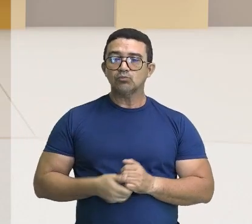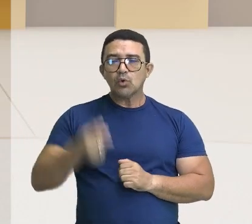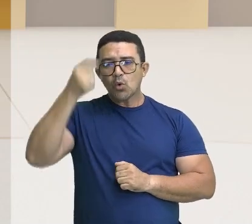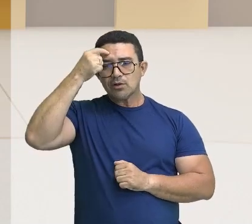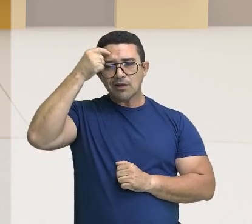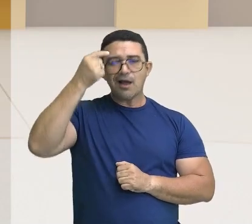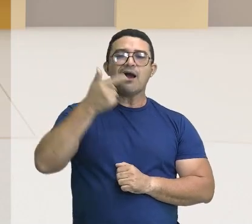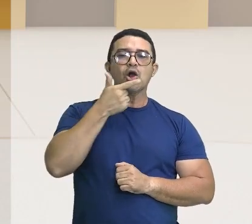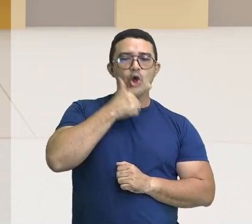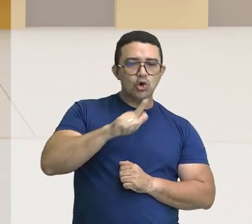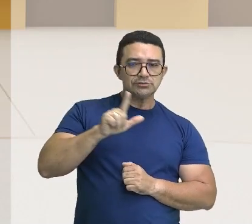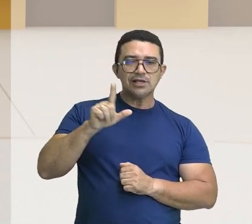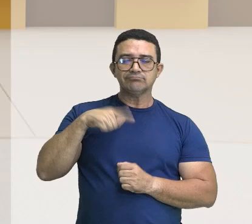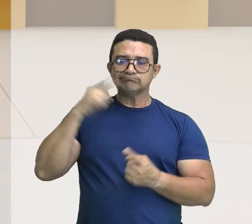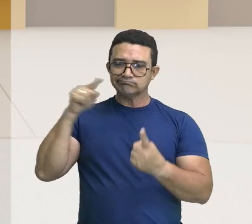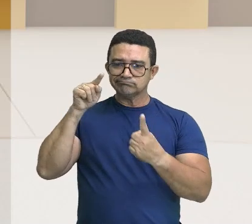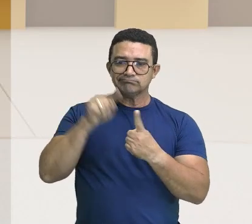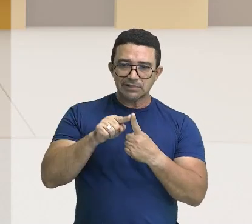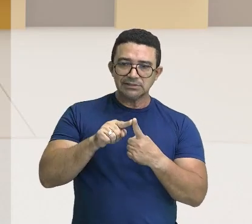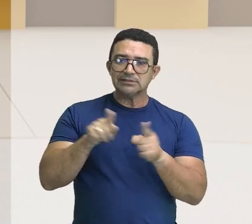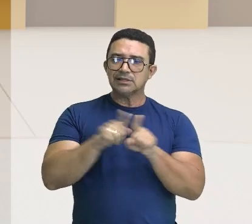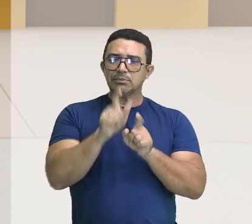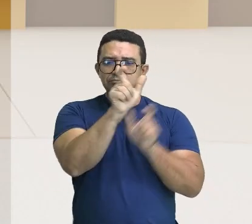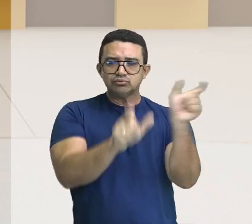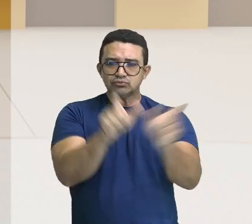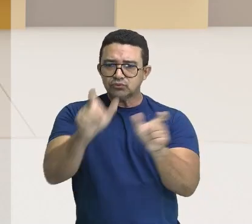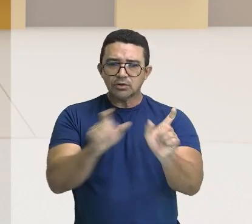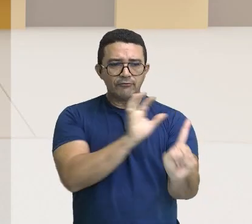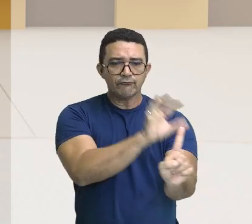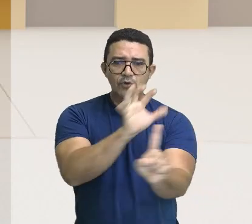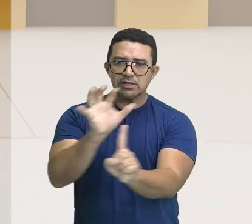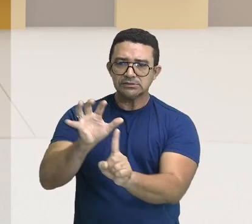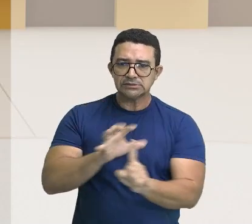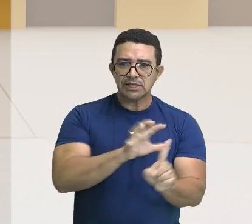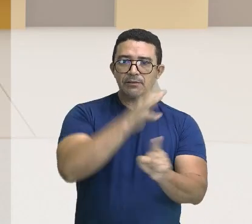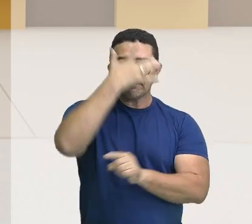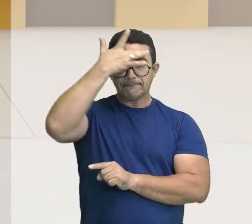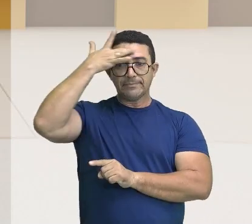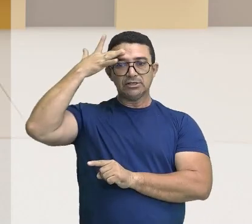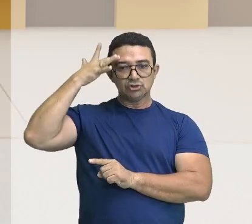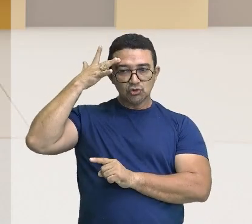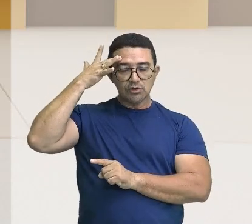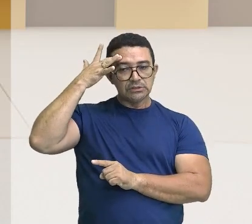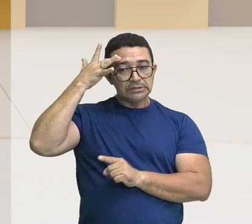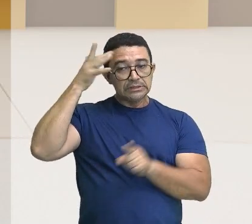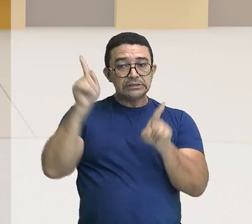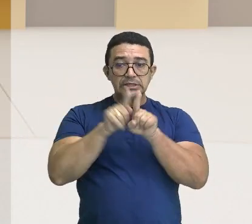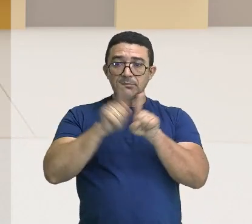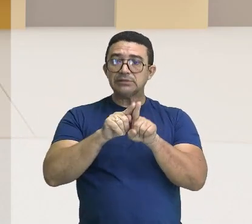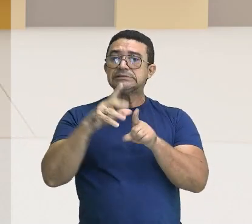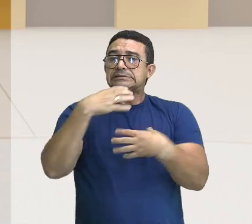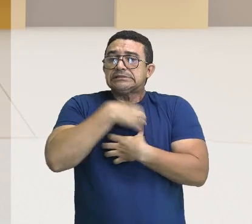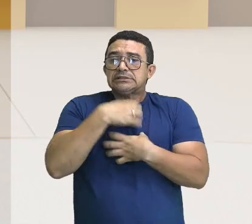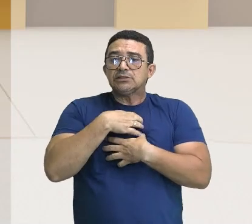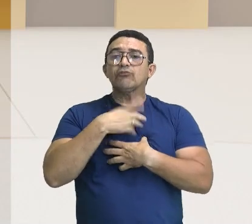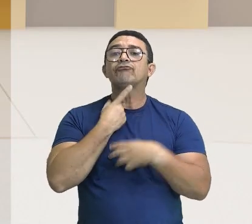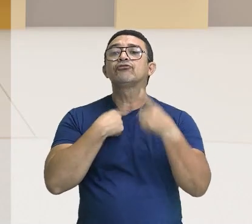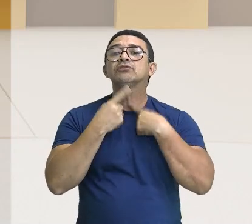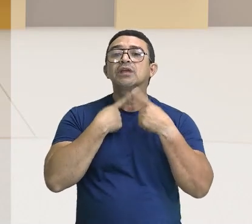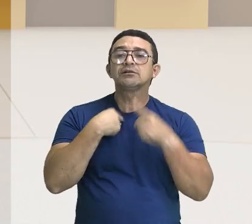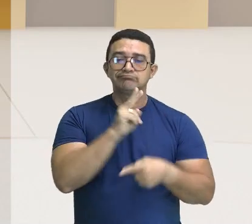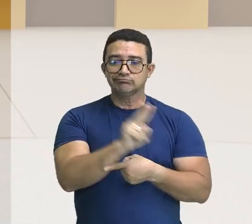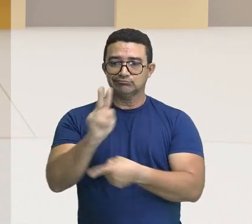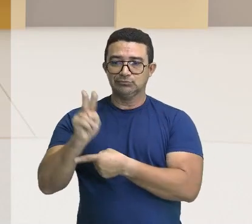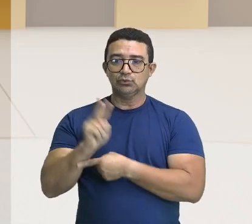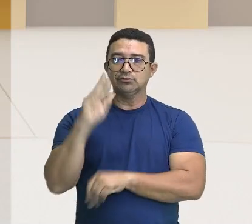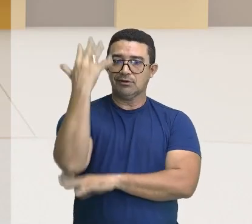gente consegue atingir um número maior de pessoas para que elas trabalhem no sentido de preservar a nossa floresta,